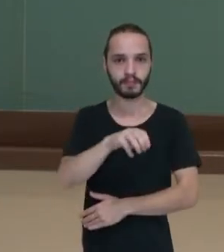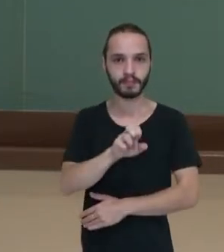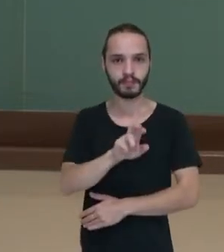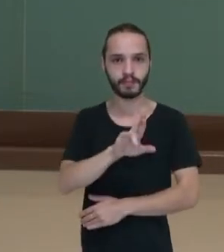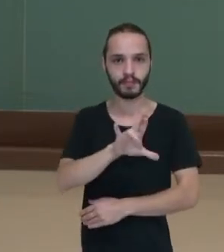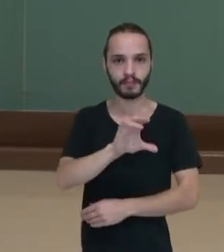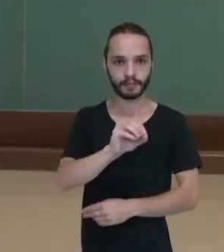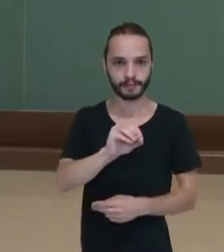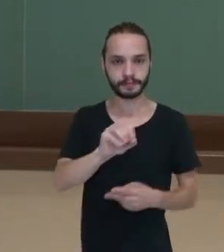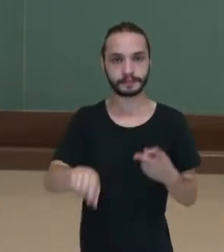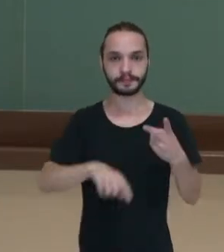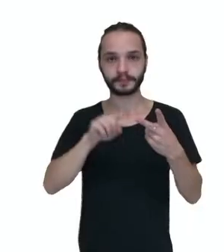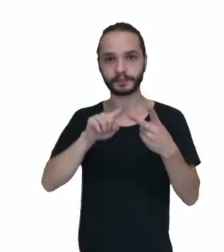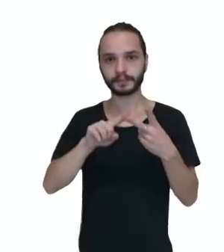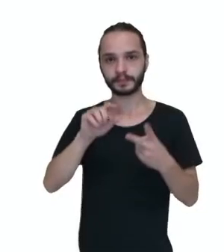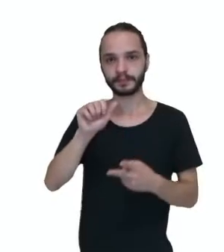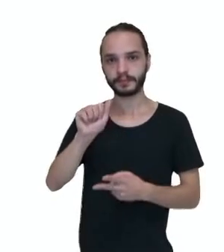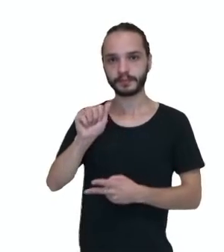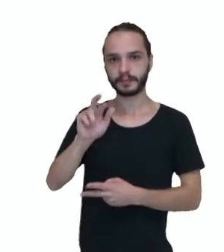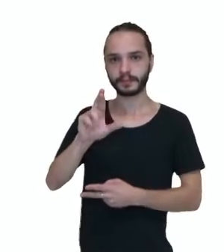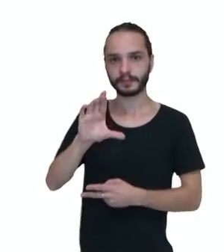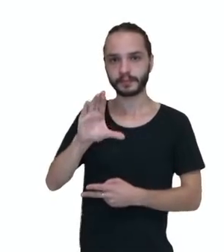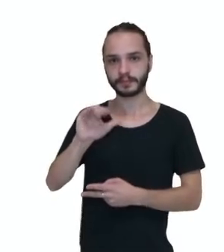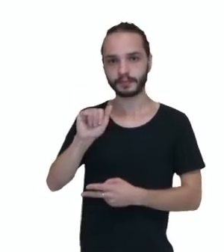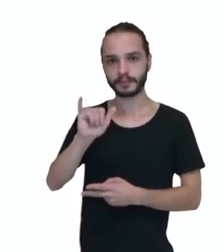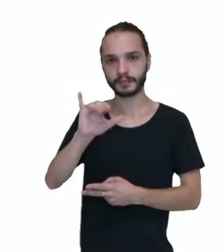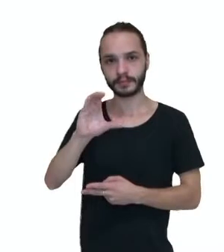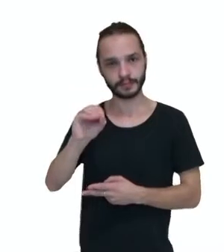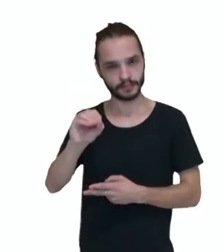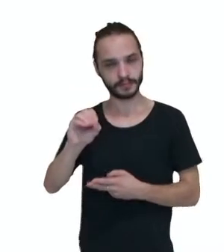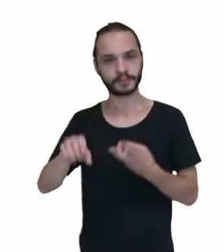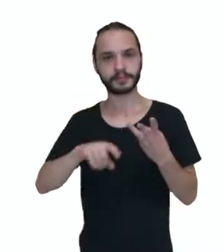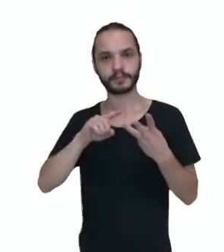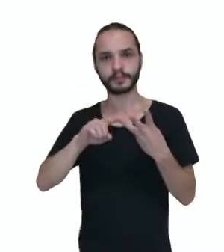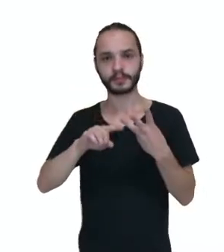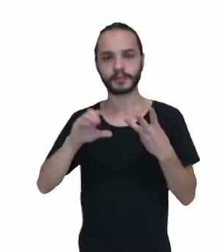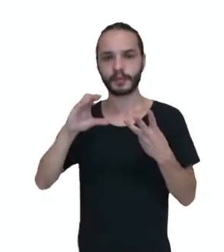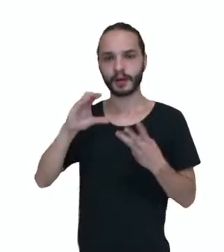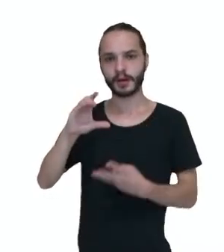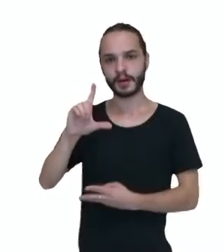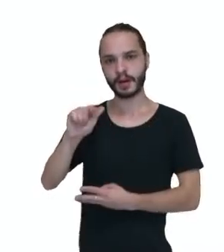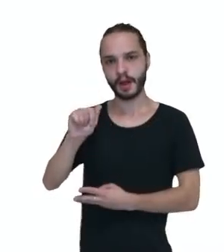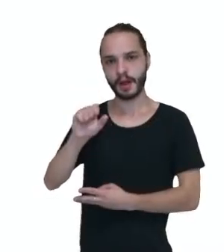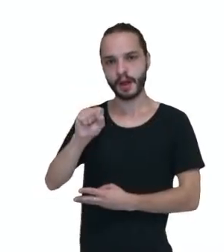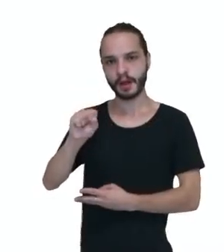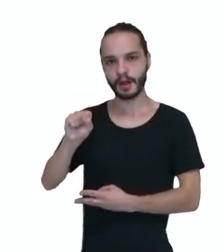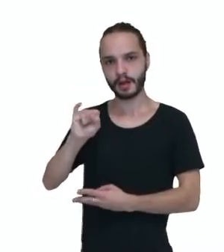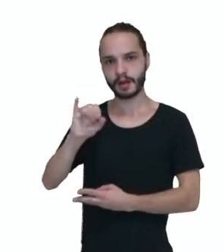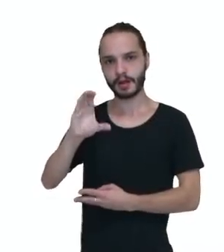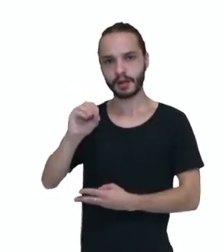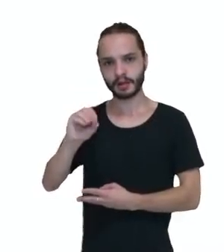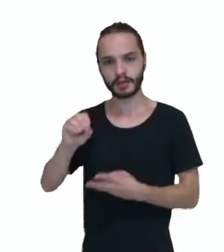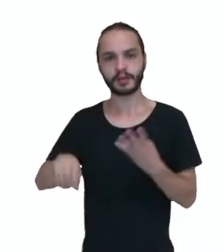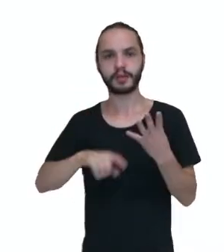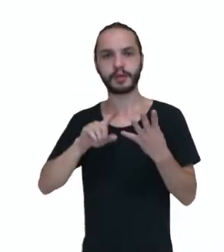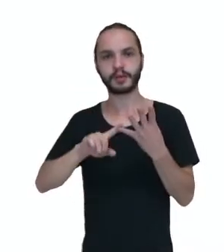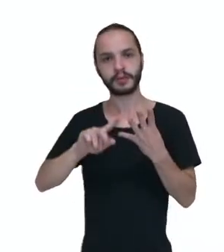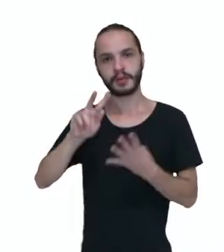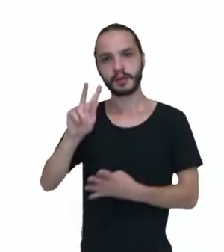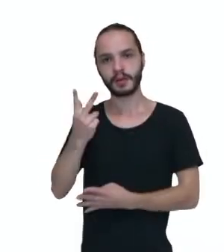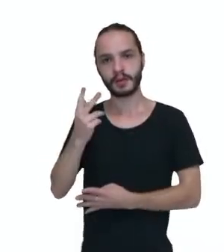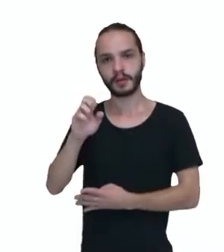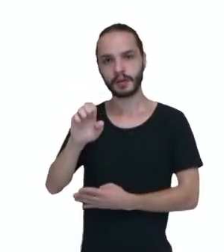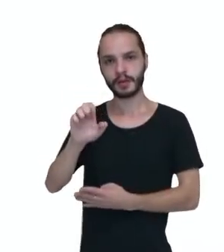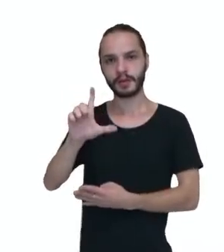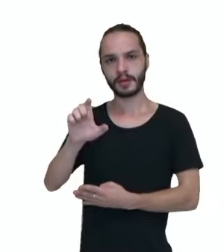período arcaico, temos o período clássico e, por fim, o período helenístico. Tem